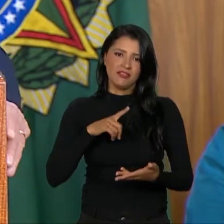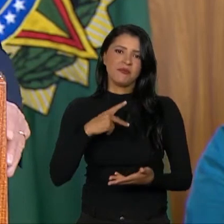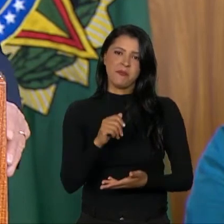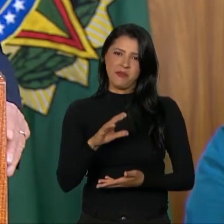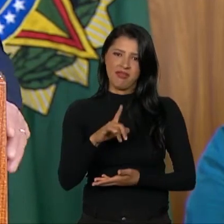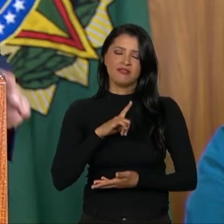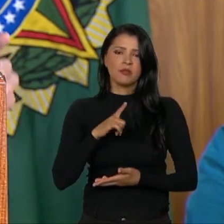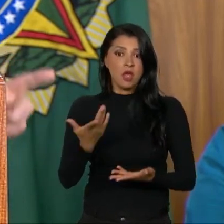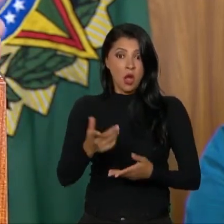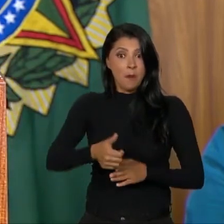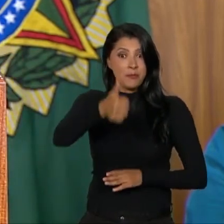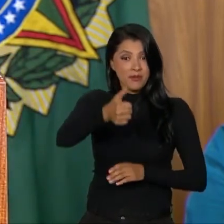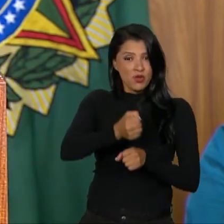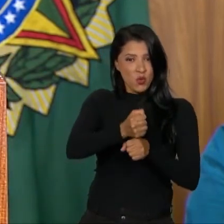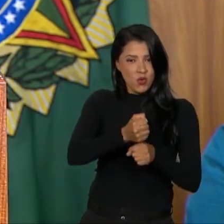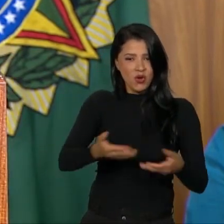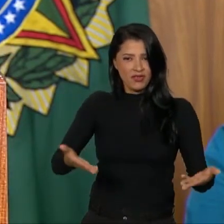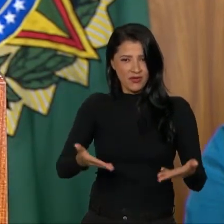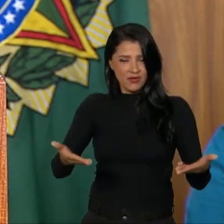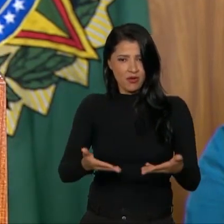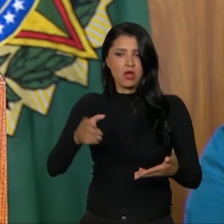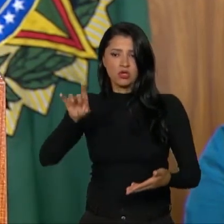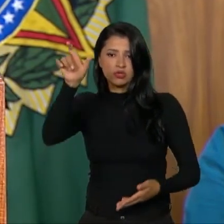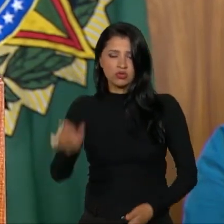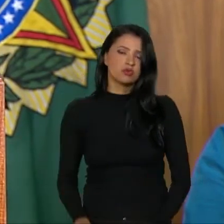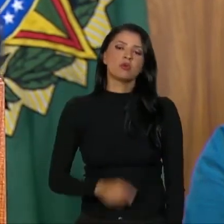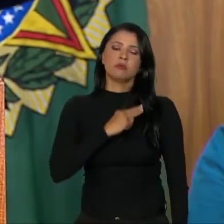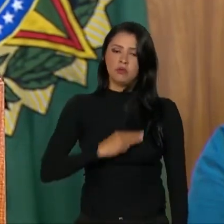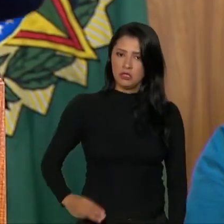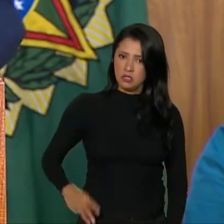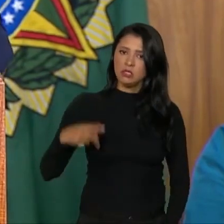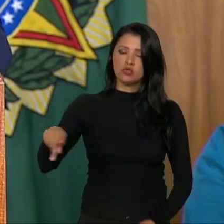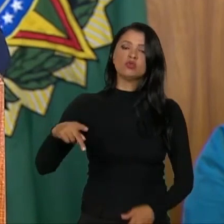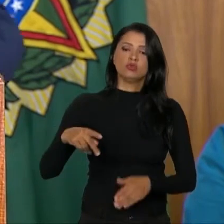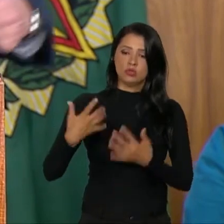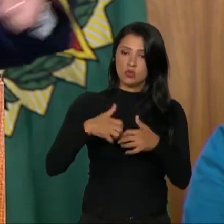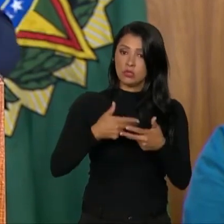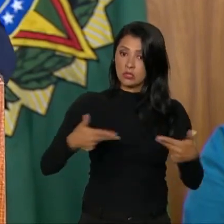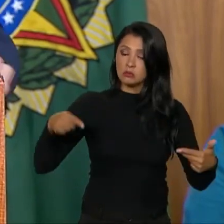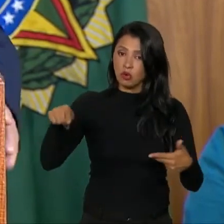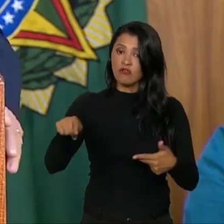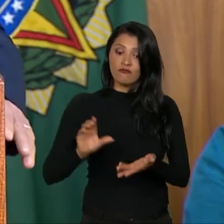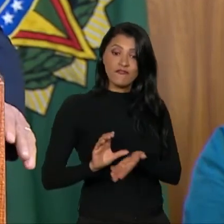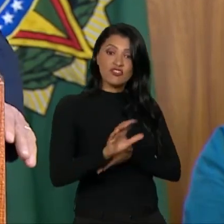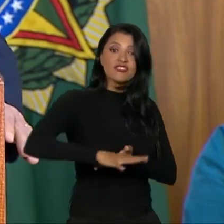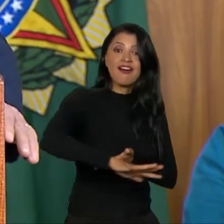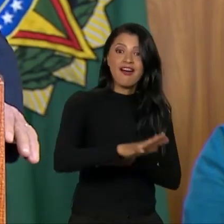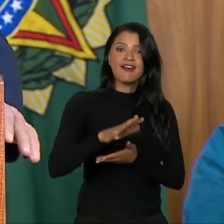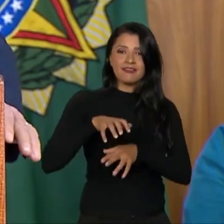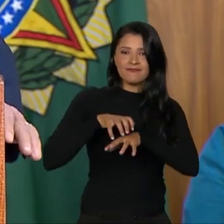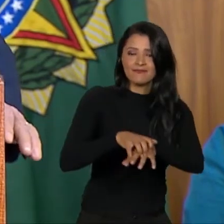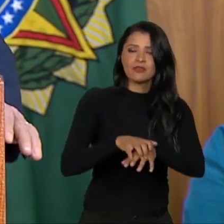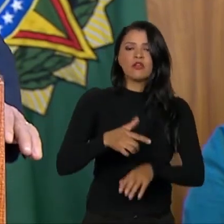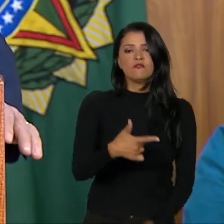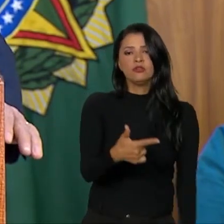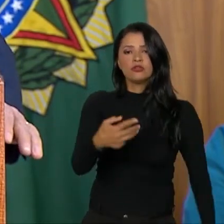primeiro mandato, só o ministro do Transporte vai investir na área de transporte